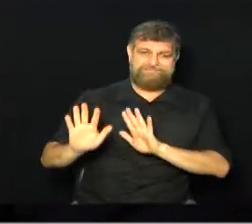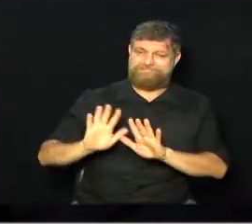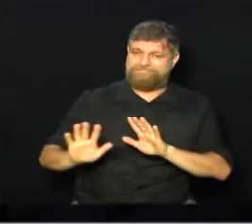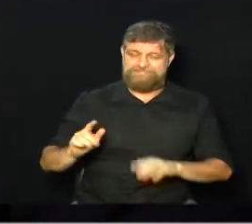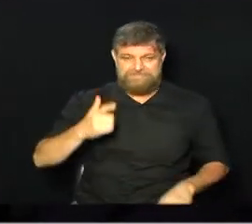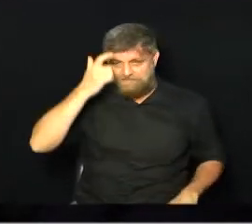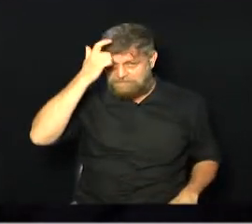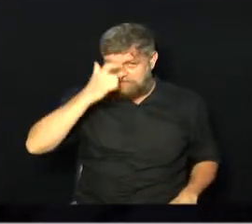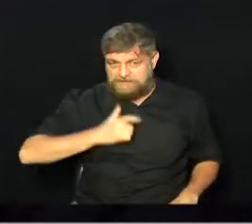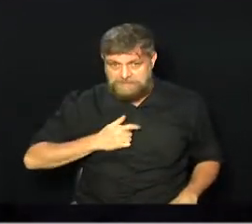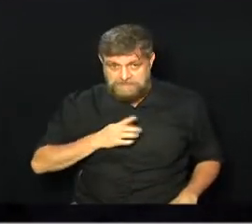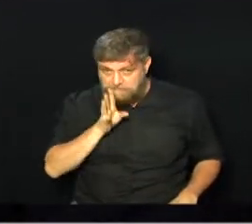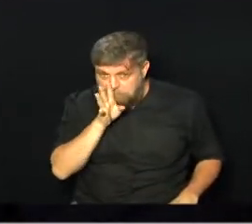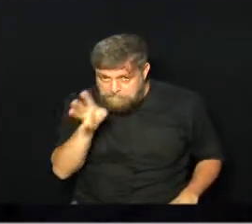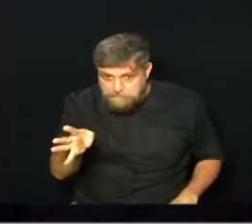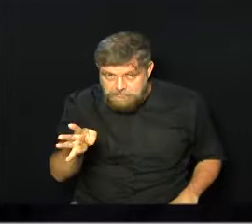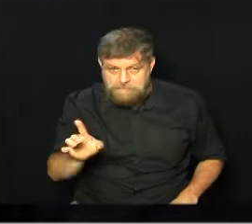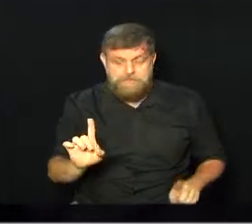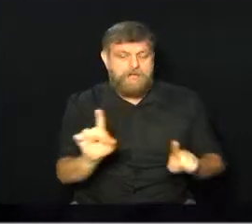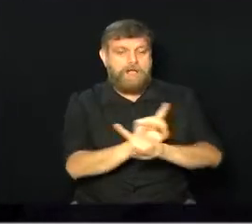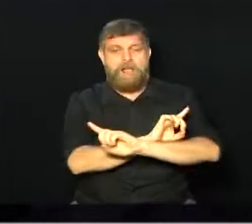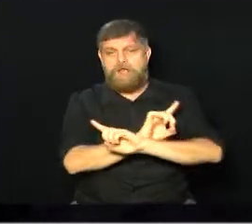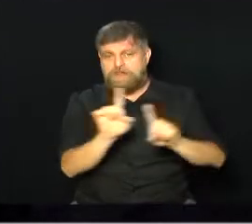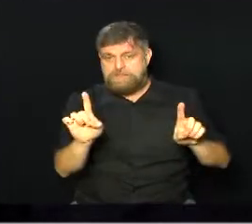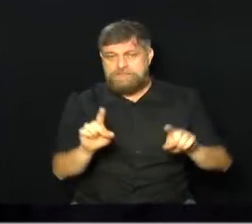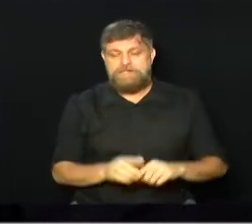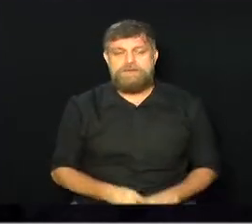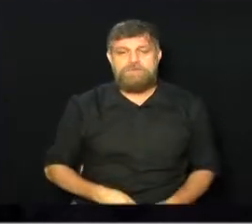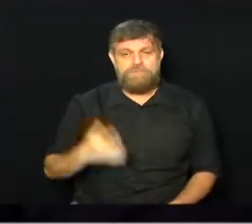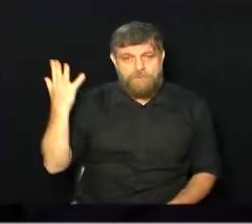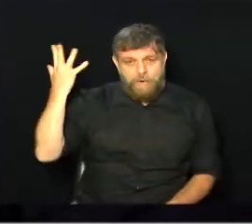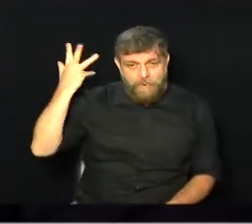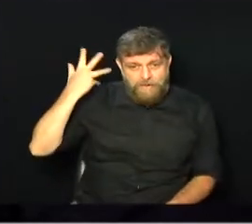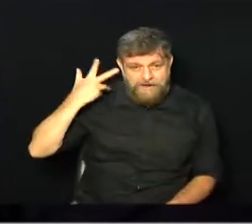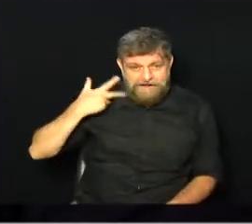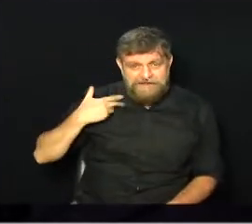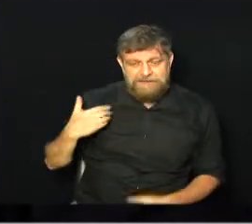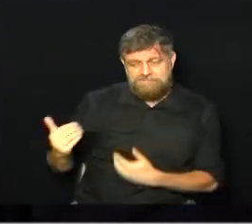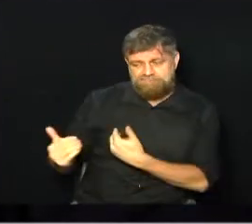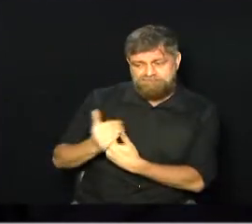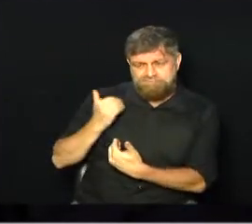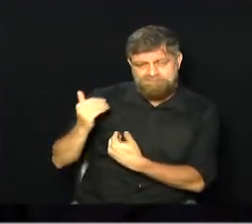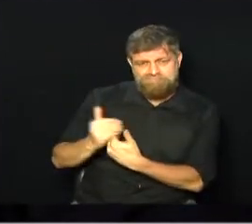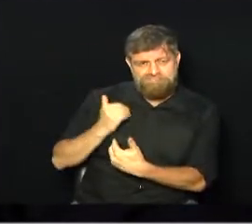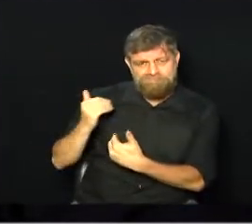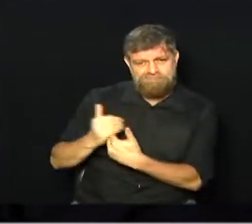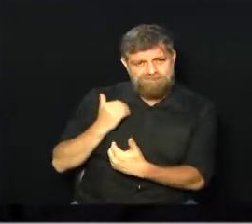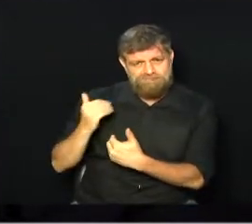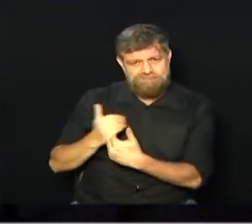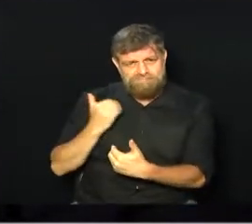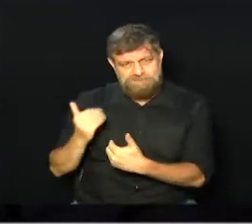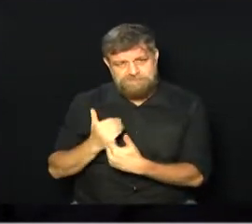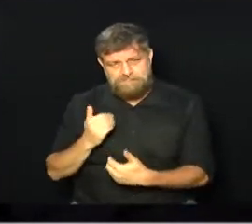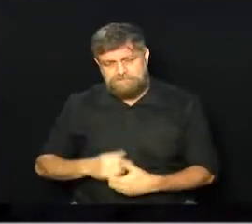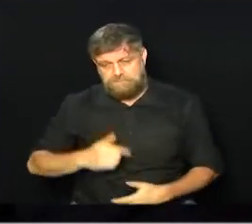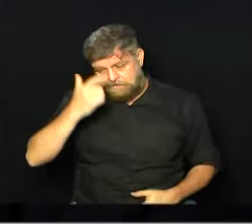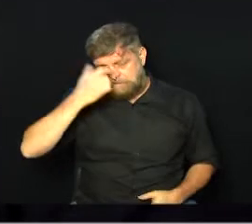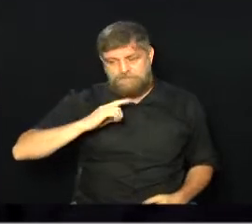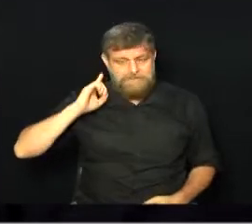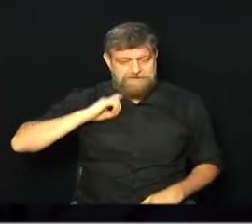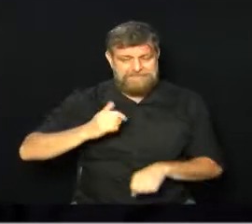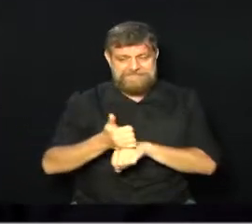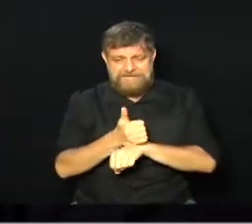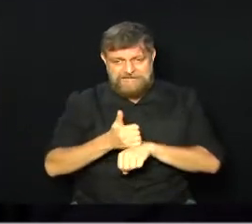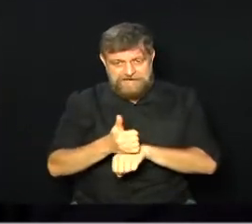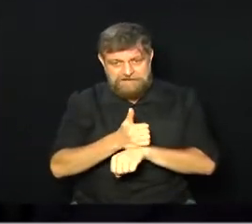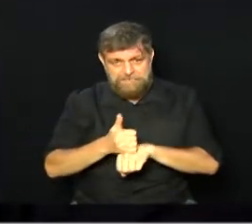abrir a boca para falar um lado do professor Leão, né? Me deu muitas oportunidades no Atlético, muitas oportunidades no profissional, às vezes